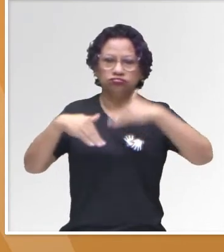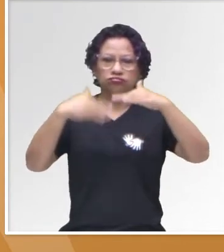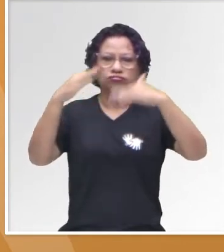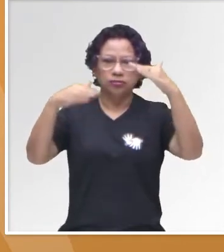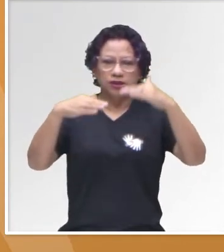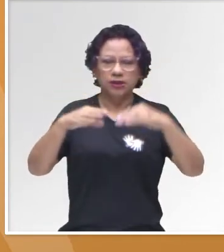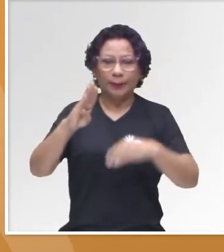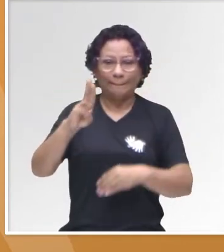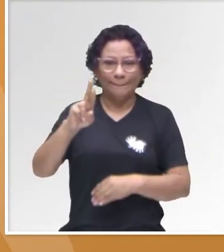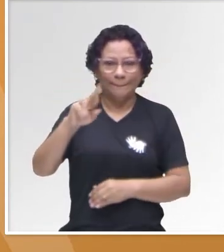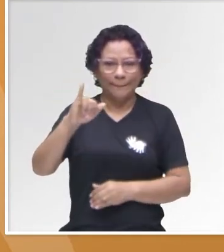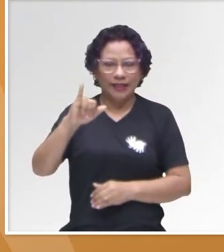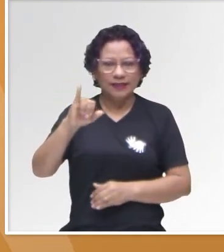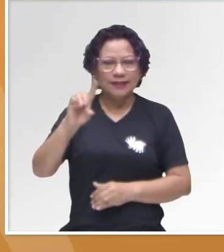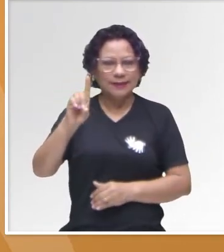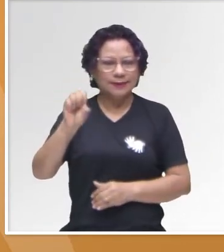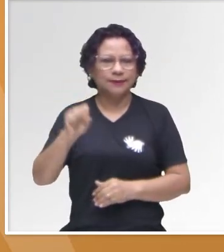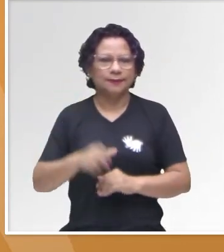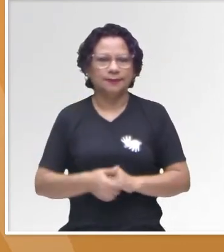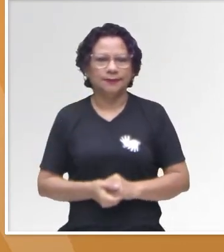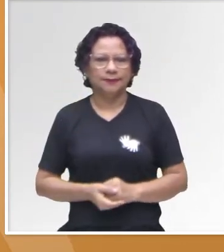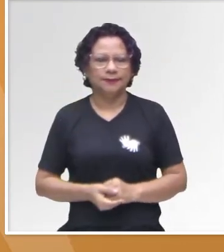BRICS.